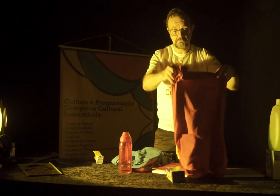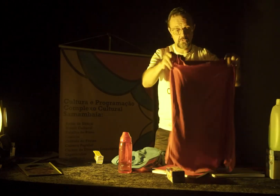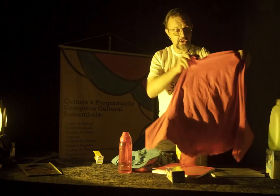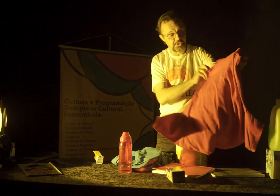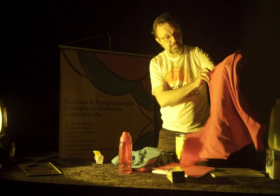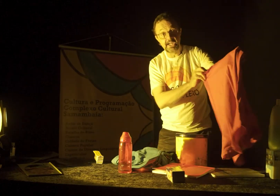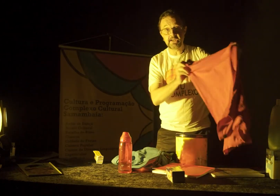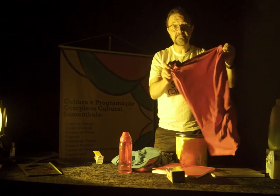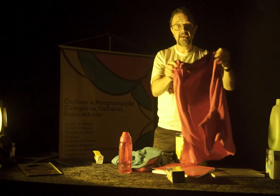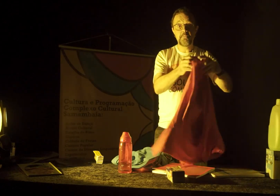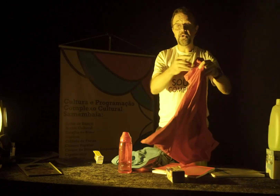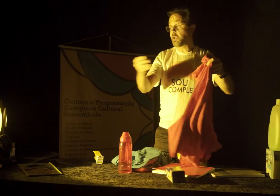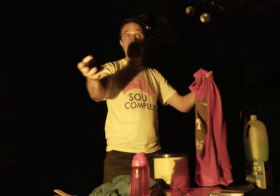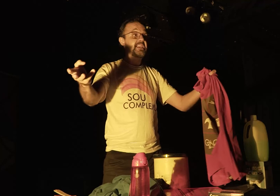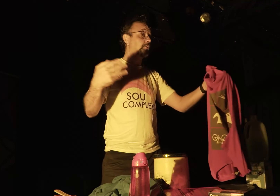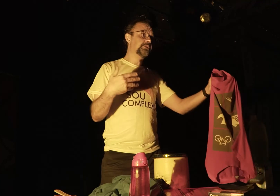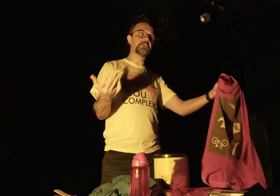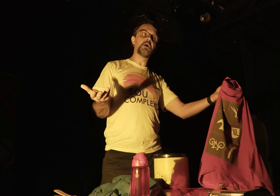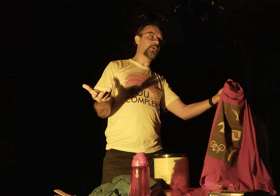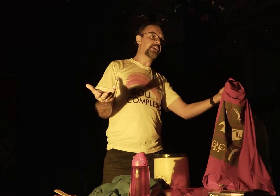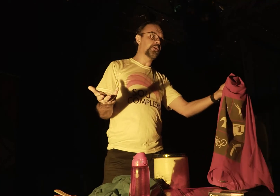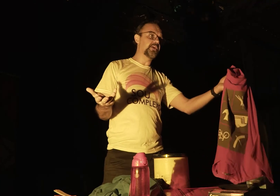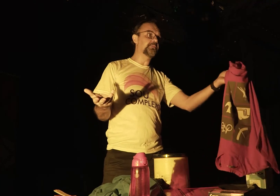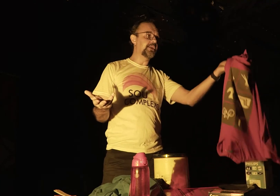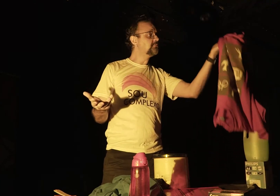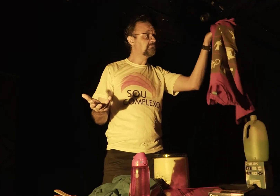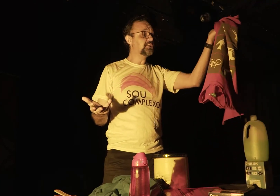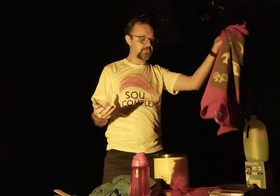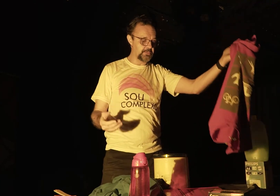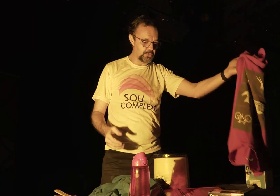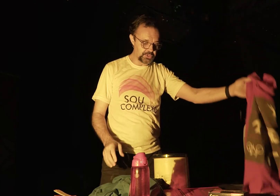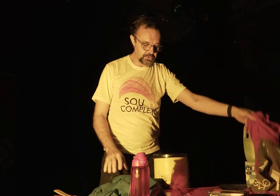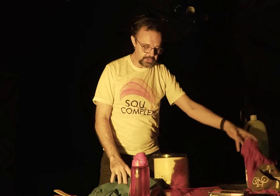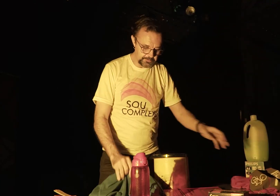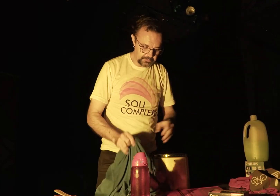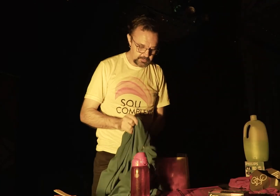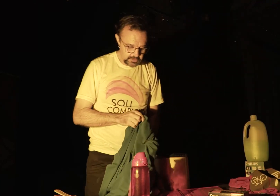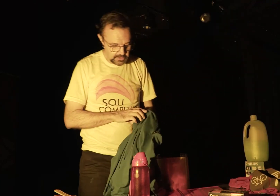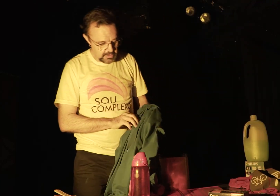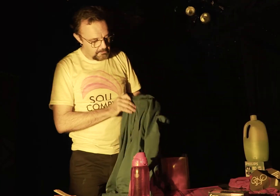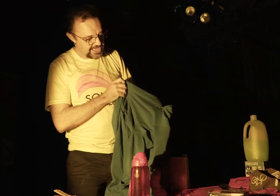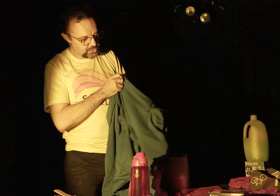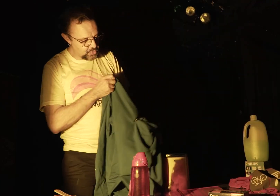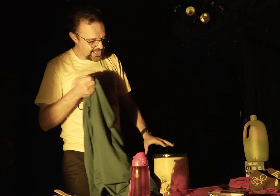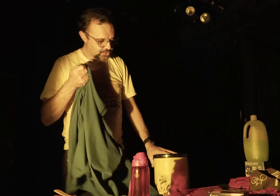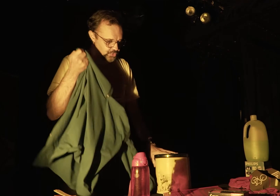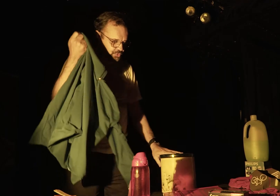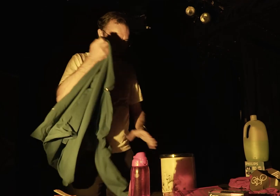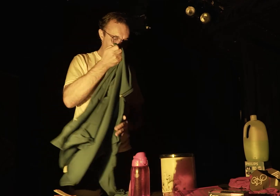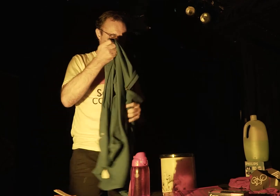que com a luz branca, porque o amarelo não bloqueia o vermelho, então o vermelho continua. Mas